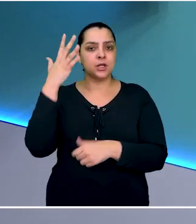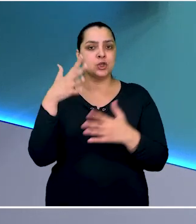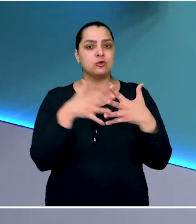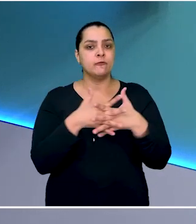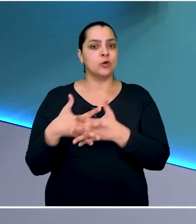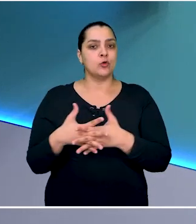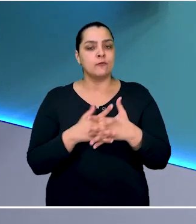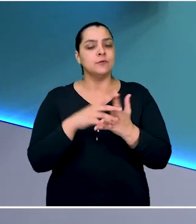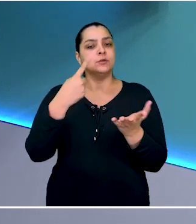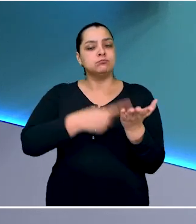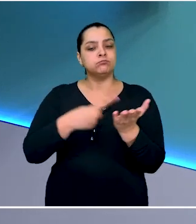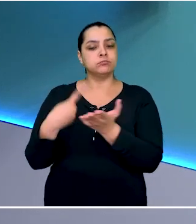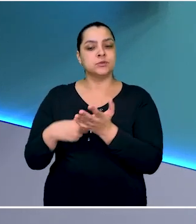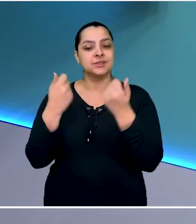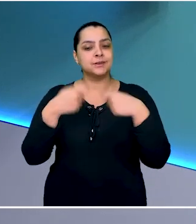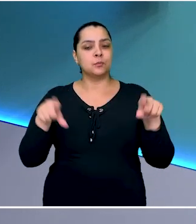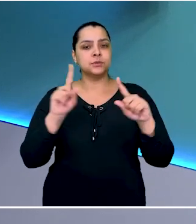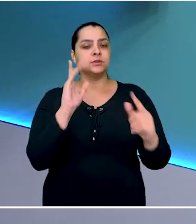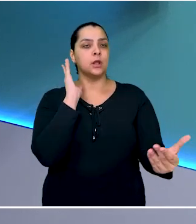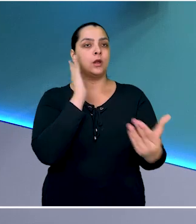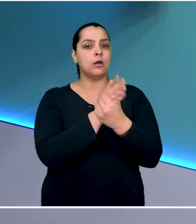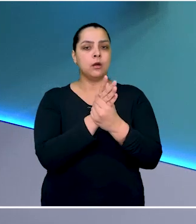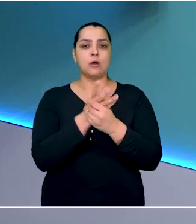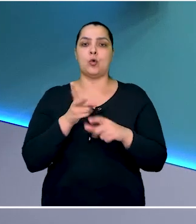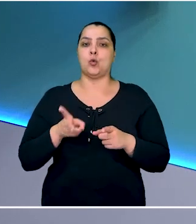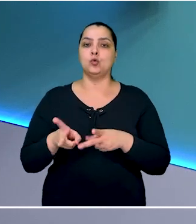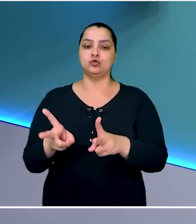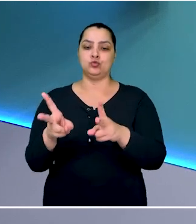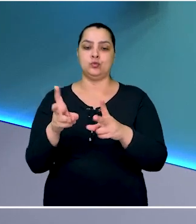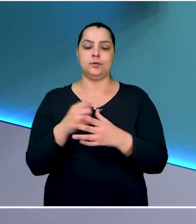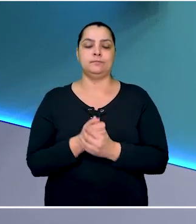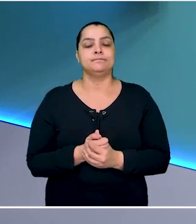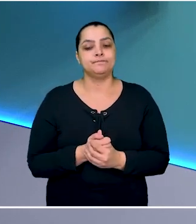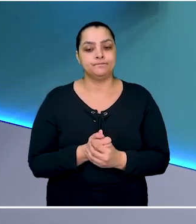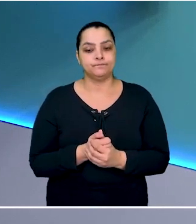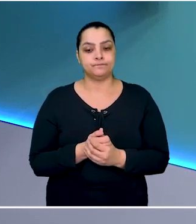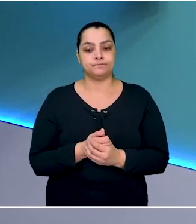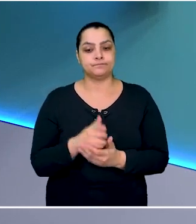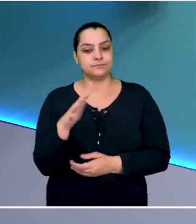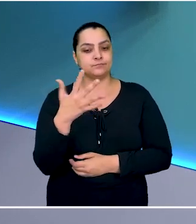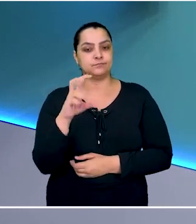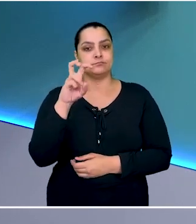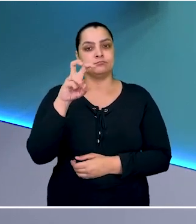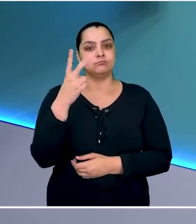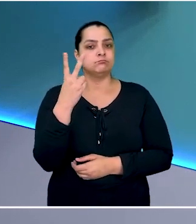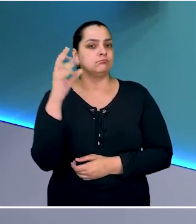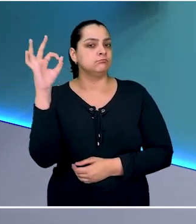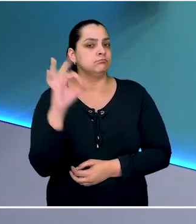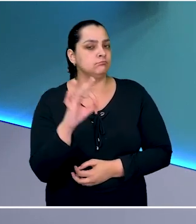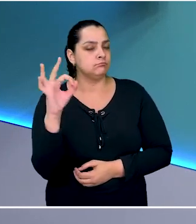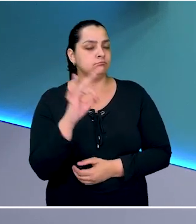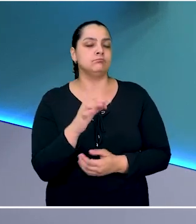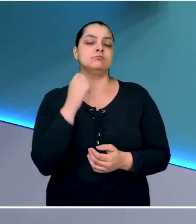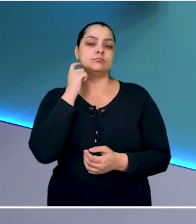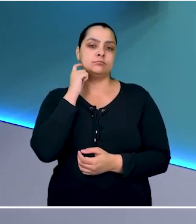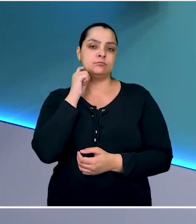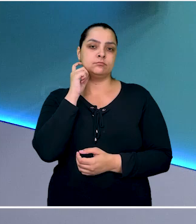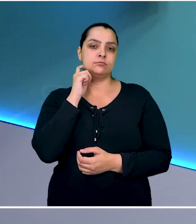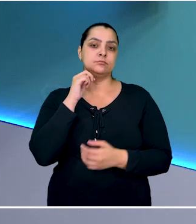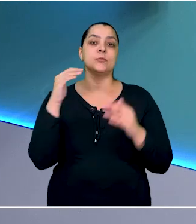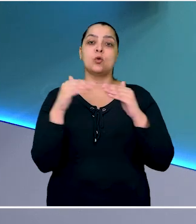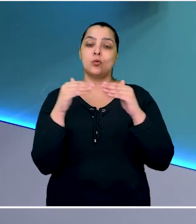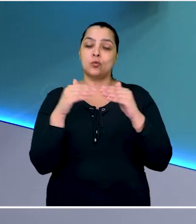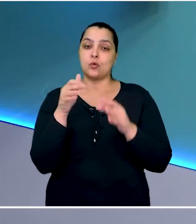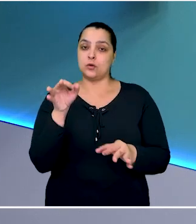resolver conflitos sem necessidade de prosseguimento do processo judicial. E cerca de 52% concordam